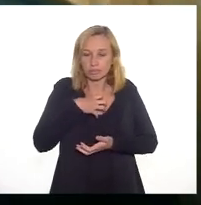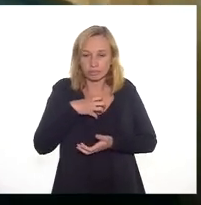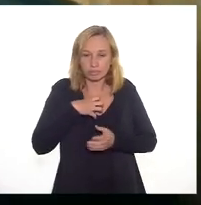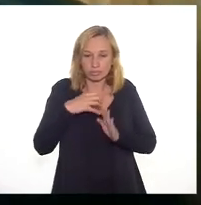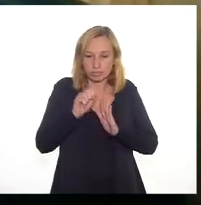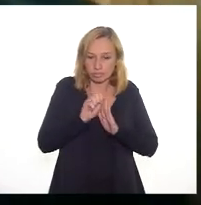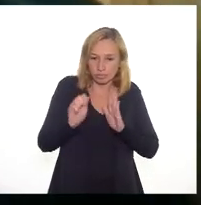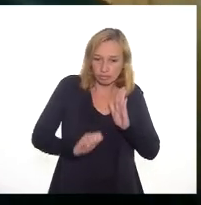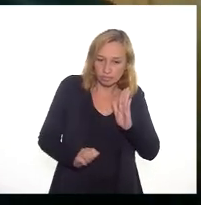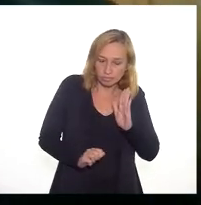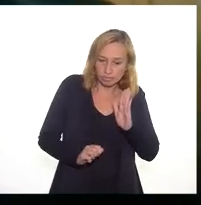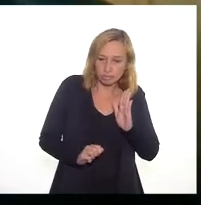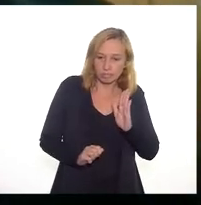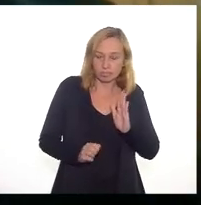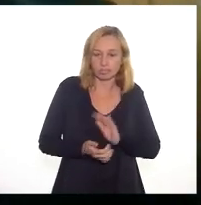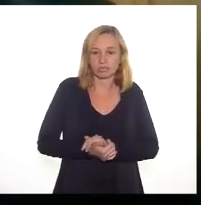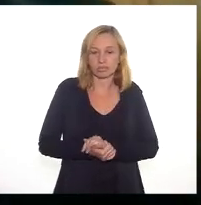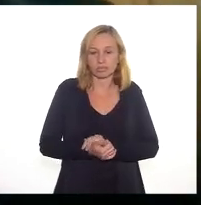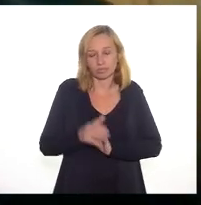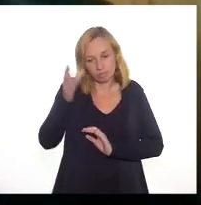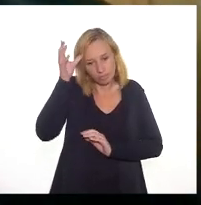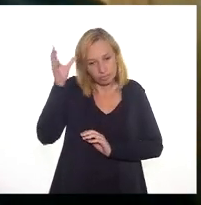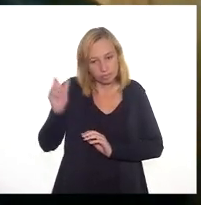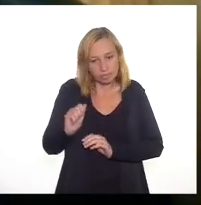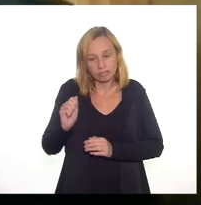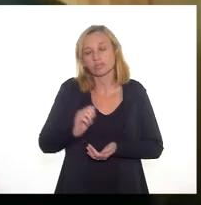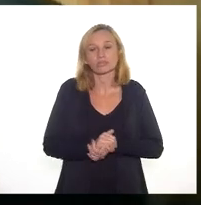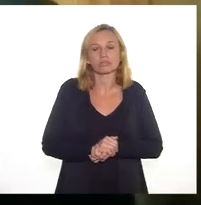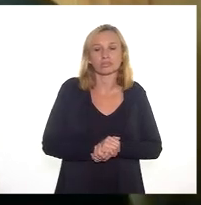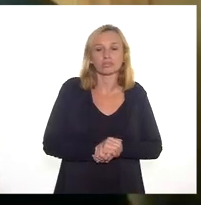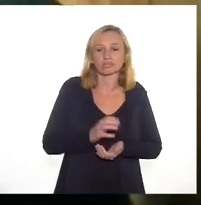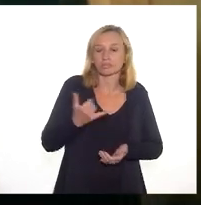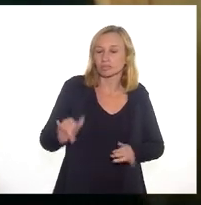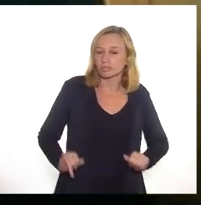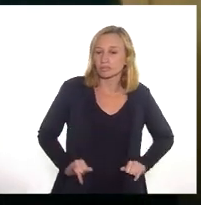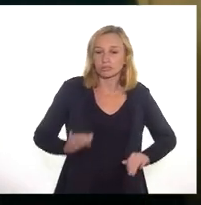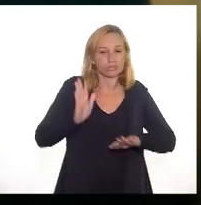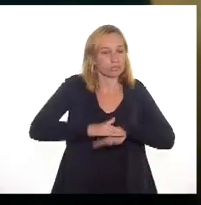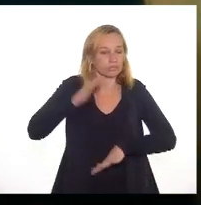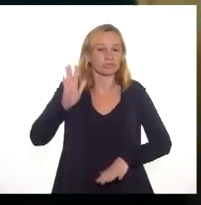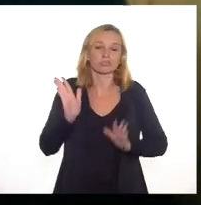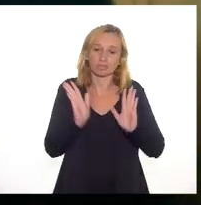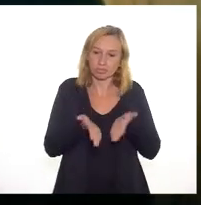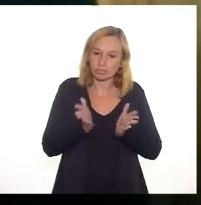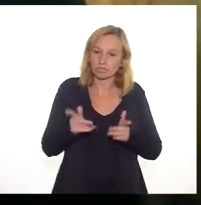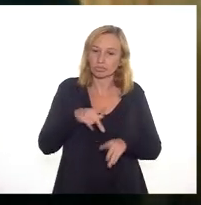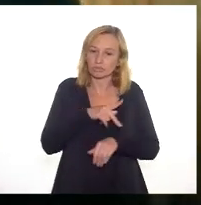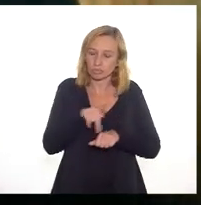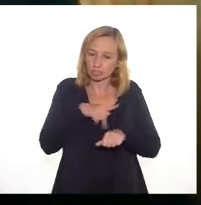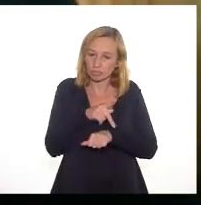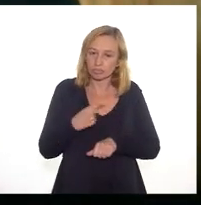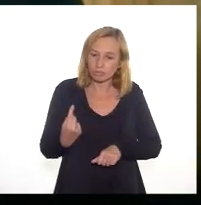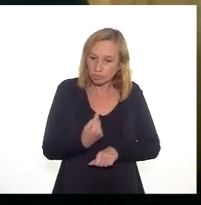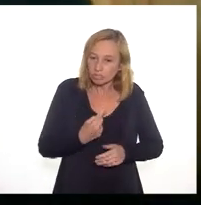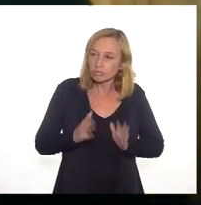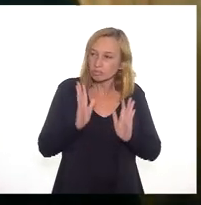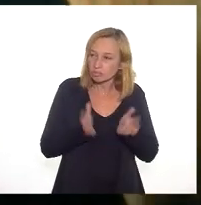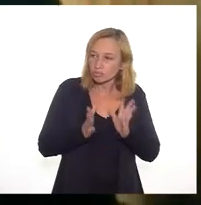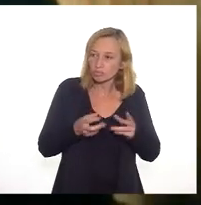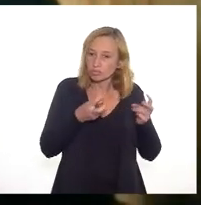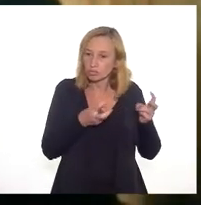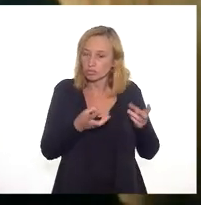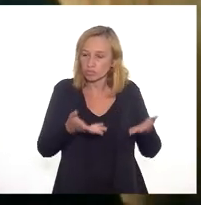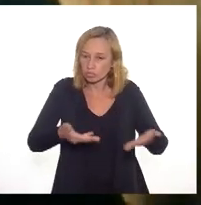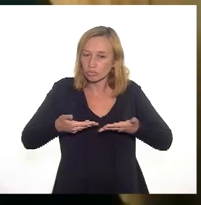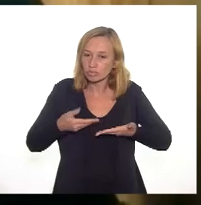matizes das religiões de matizes africanas são as que sofrem muito hoje no nosso país. Hoje eu recebi o